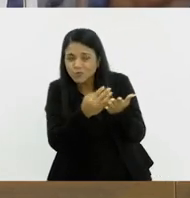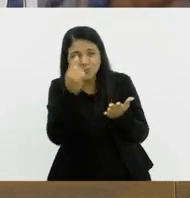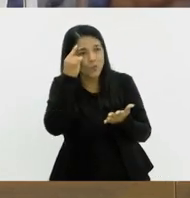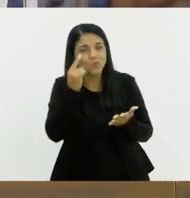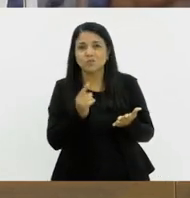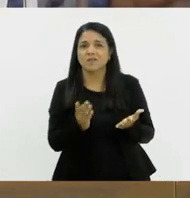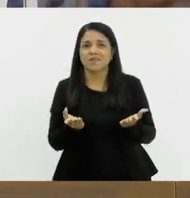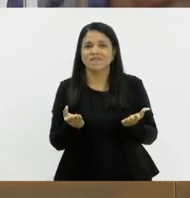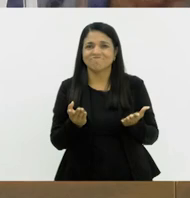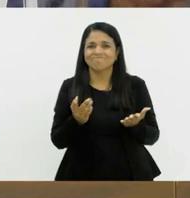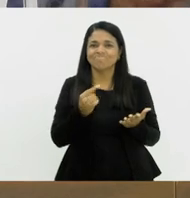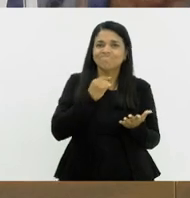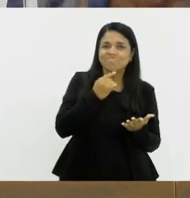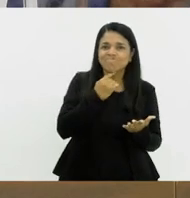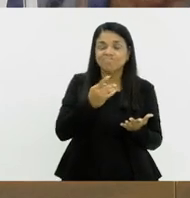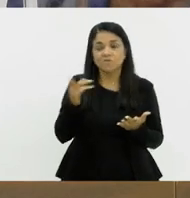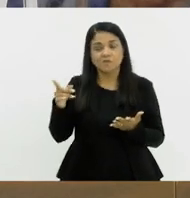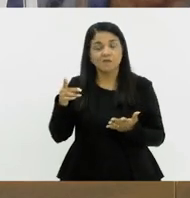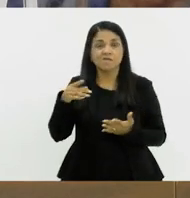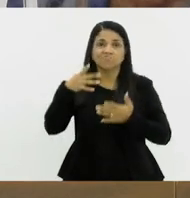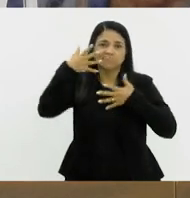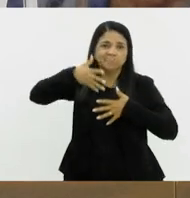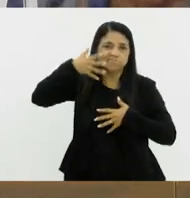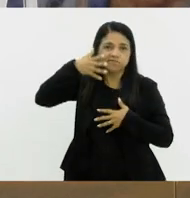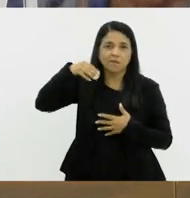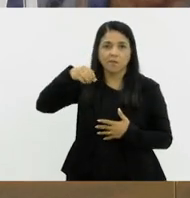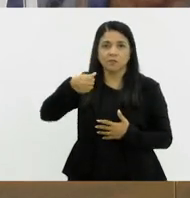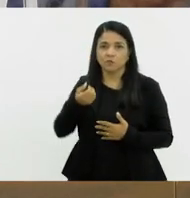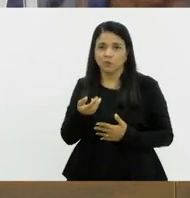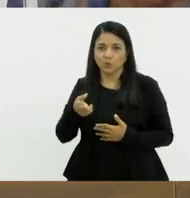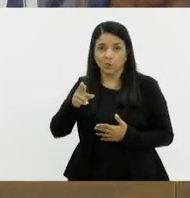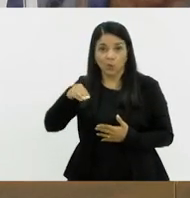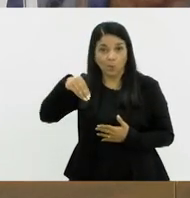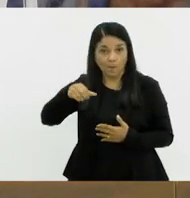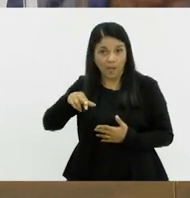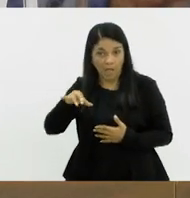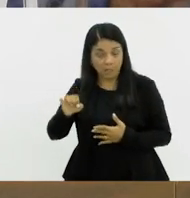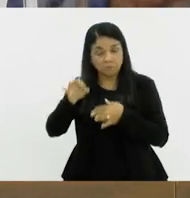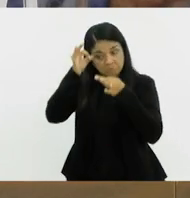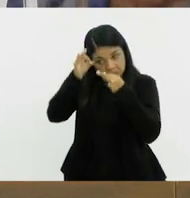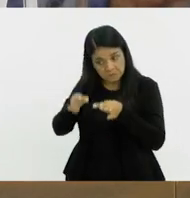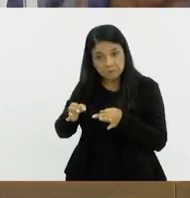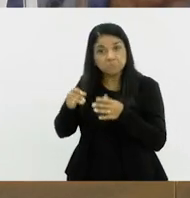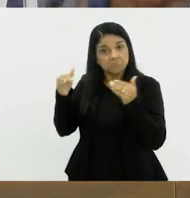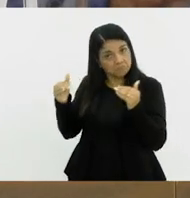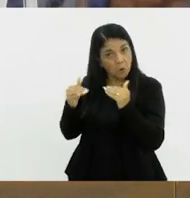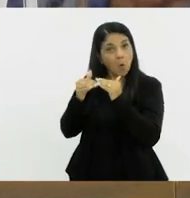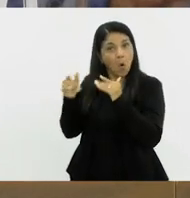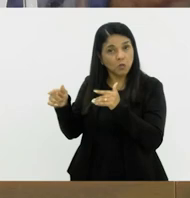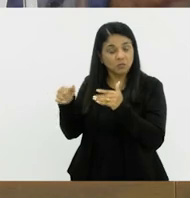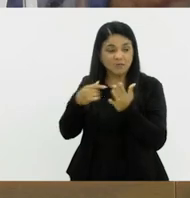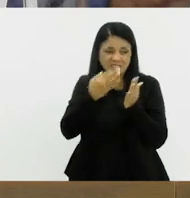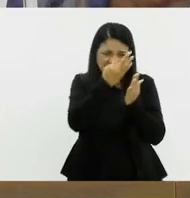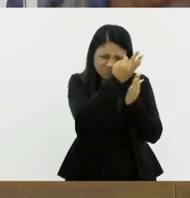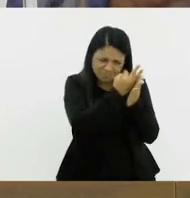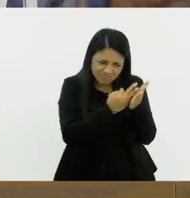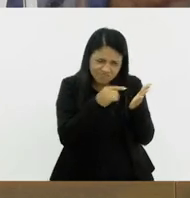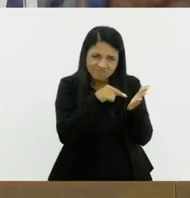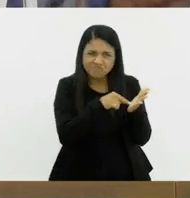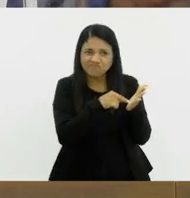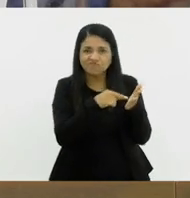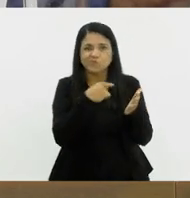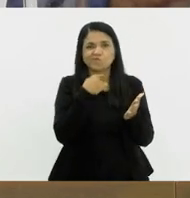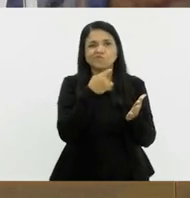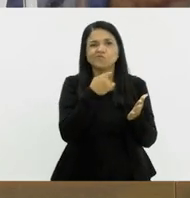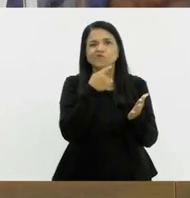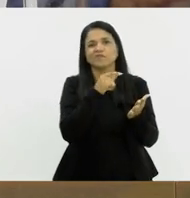sei. Pela fala do doutor Mário Sérgio, dá a entender que é, mas eu, do jeito que está escrito aqui, eu continuo com